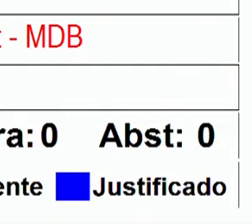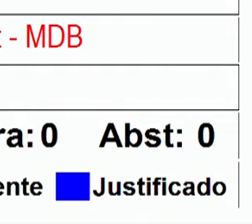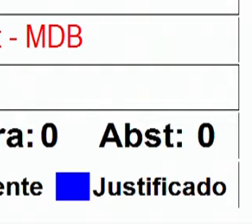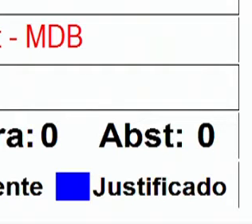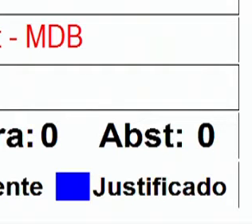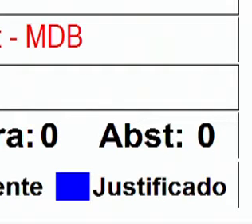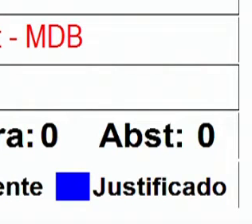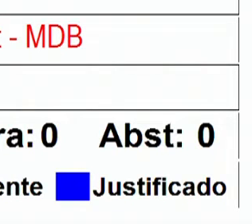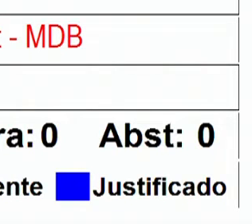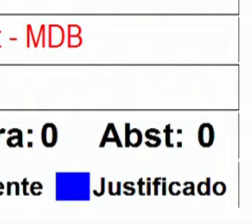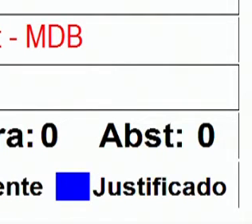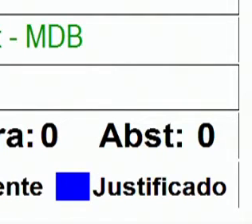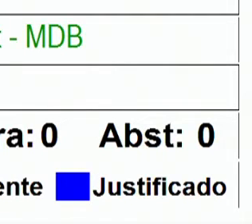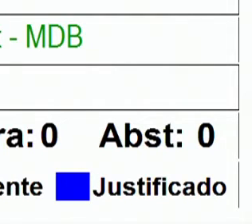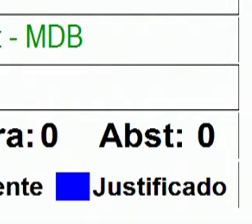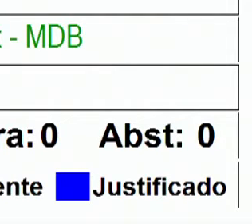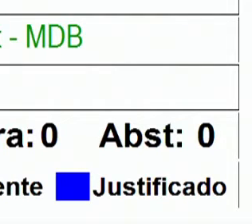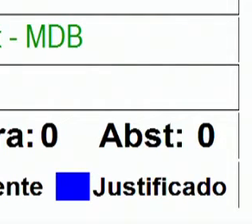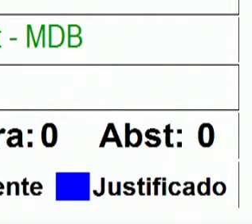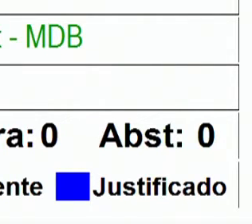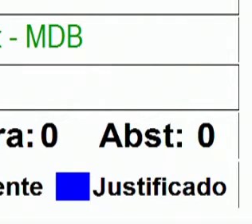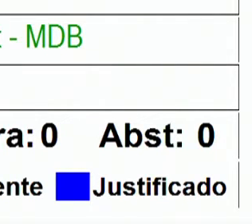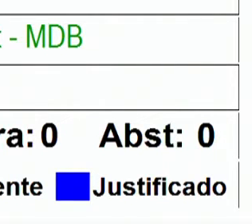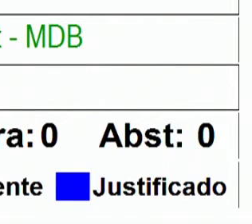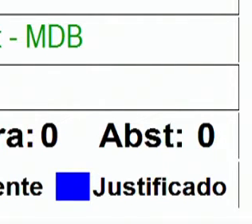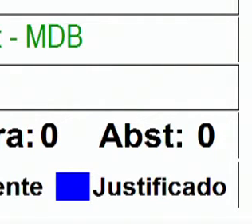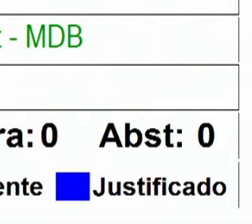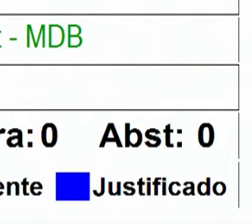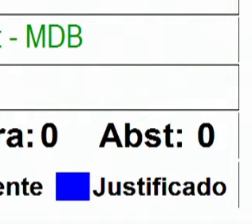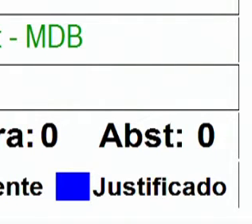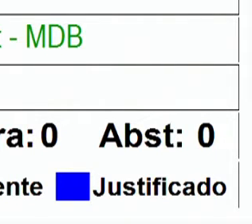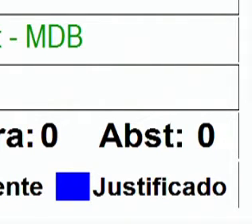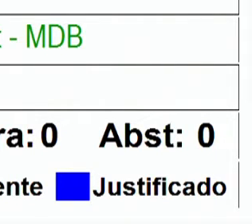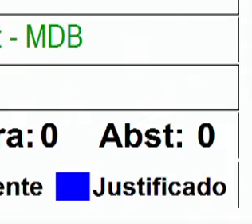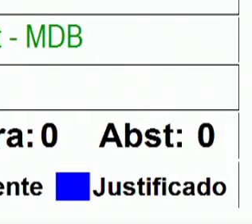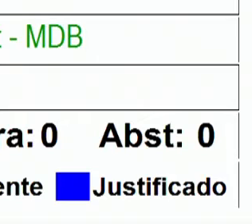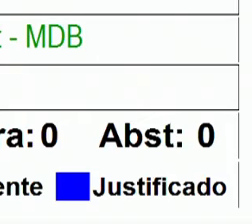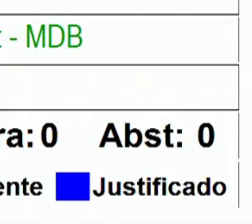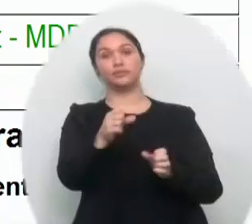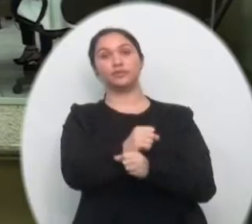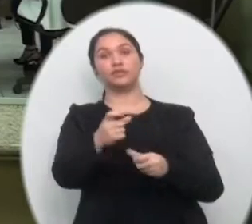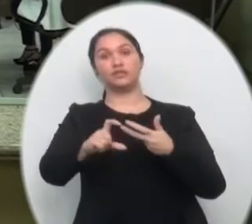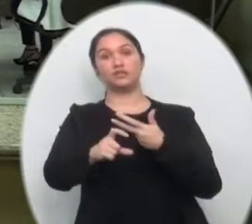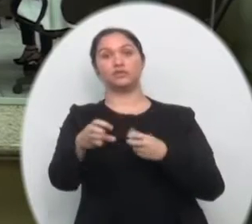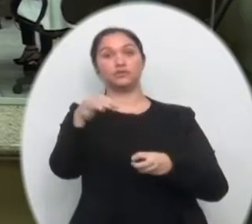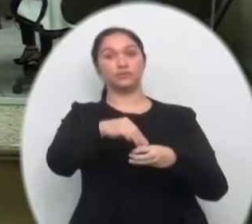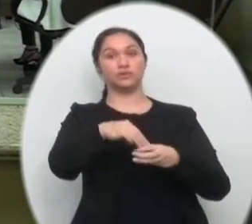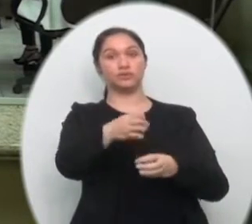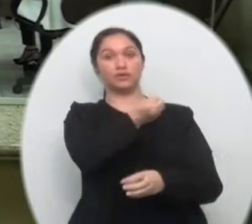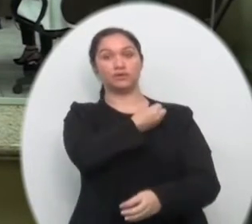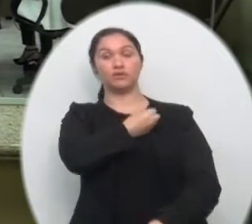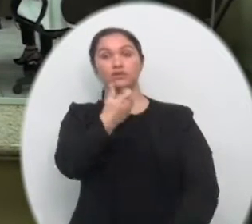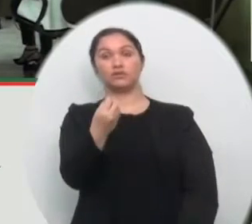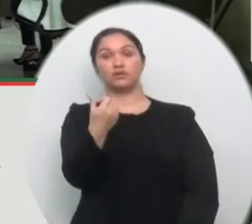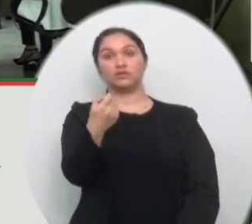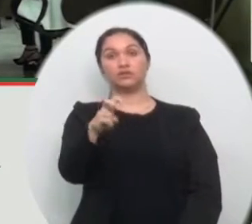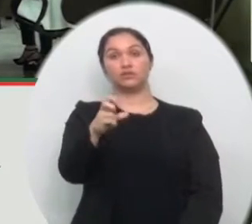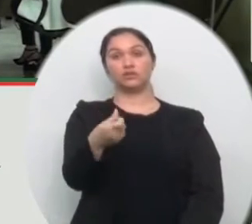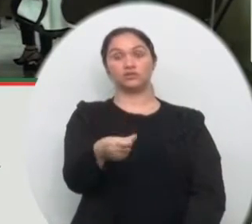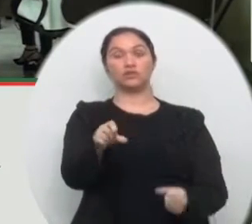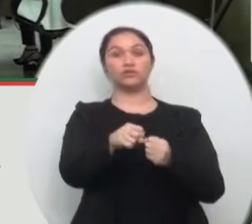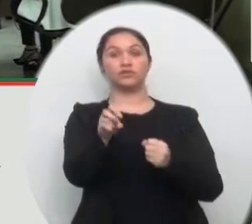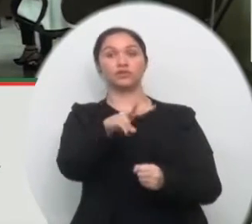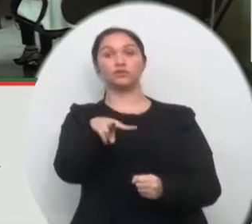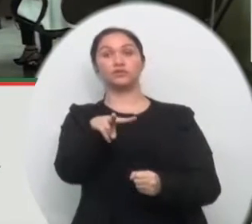Agora sim, havendo o quórum regimental, em única discussão e votação, o projeto de lei do Executivo número PE-059-2018, encaminhado pelo